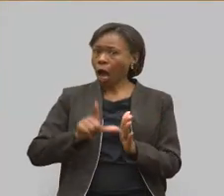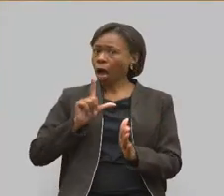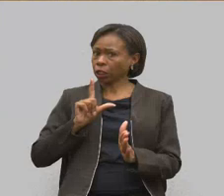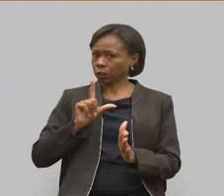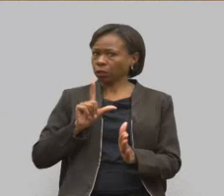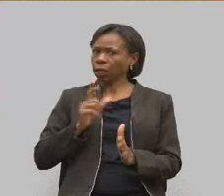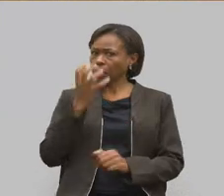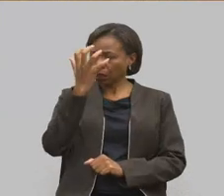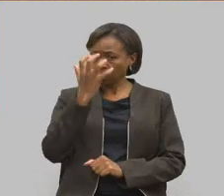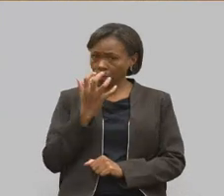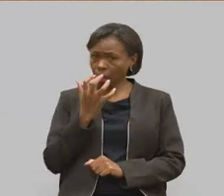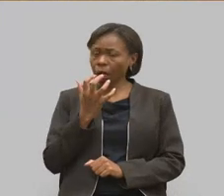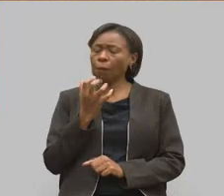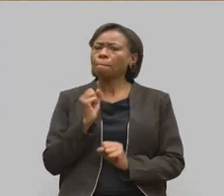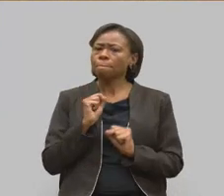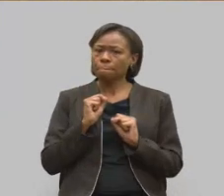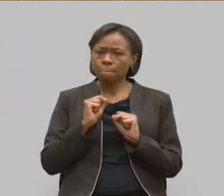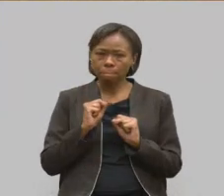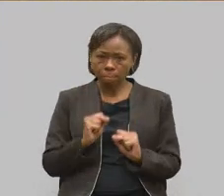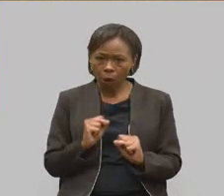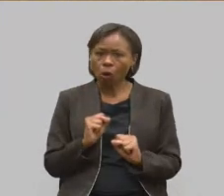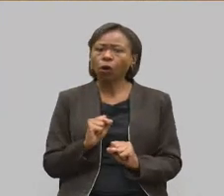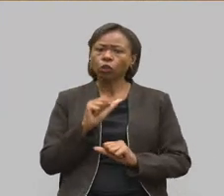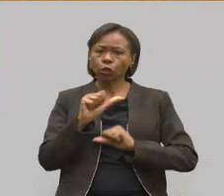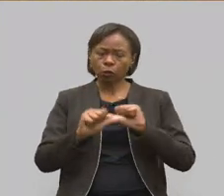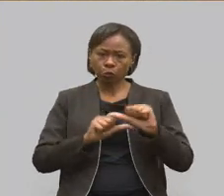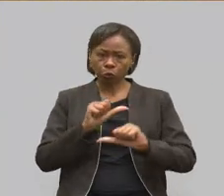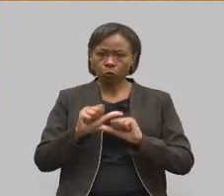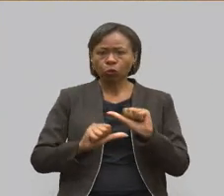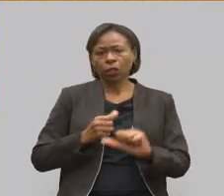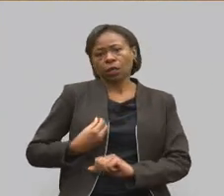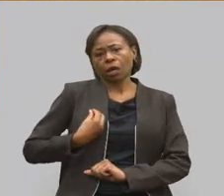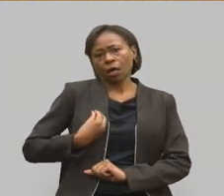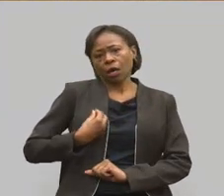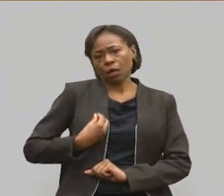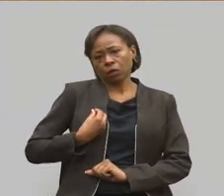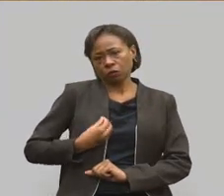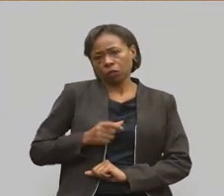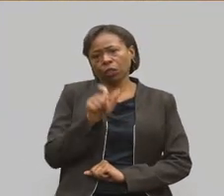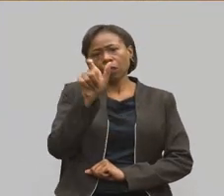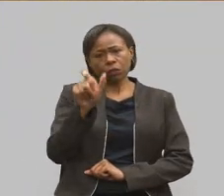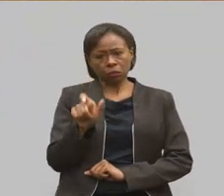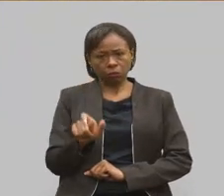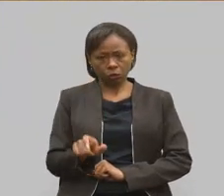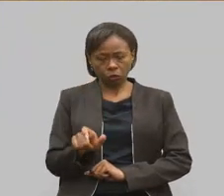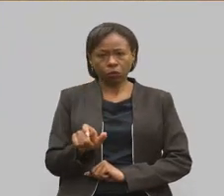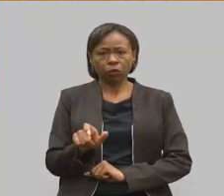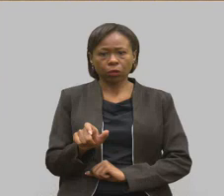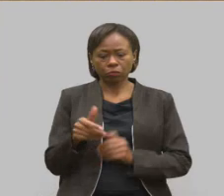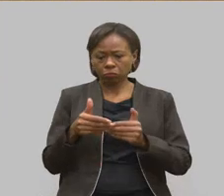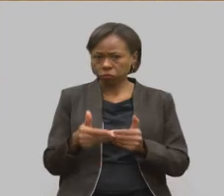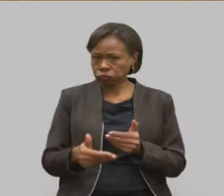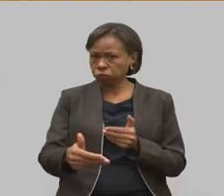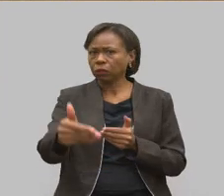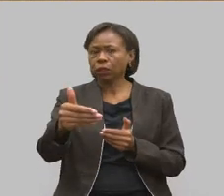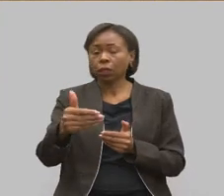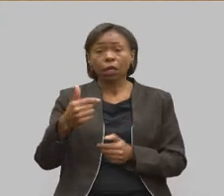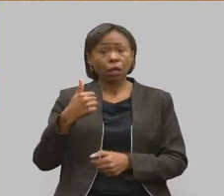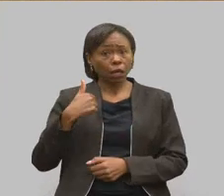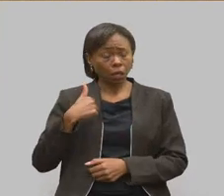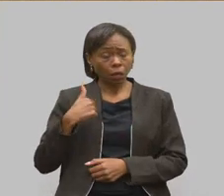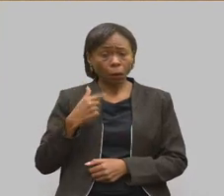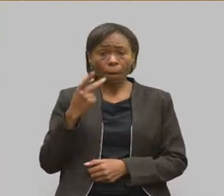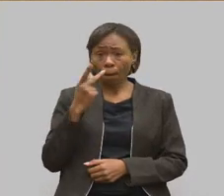diferença em toda a vida do paciente dali pra frente e eu como pai